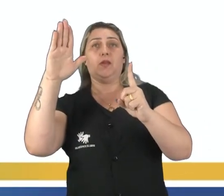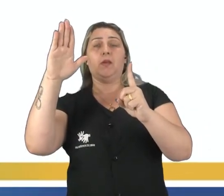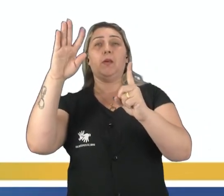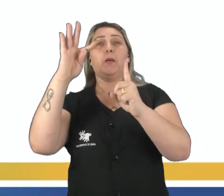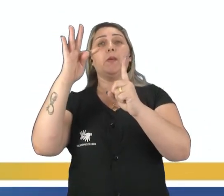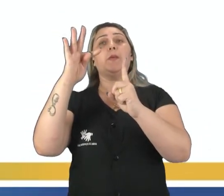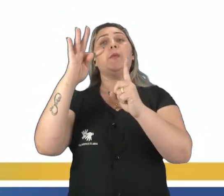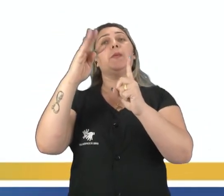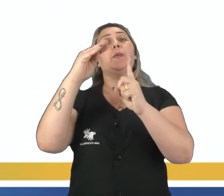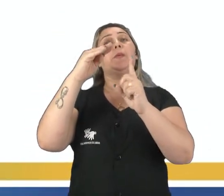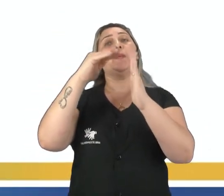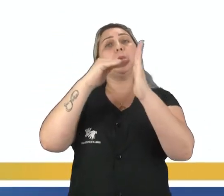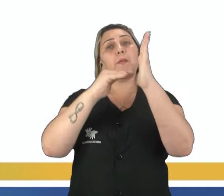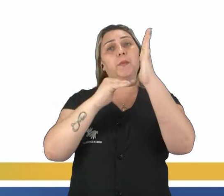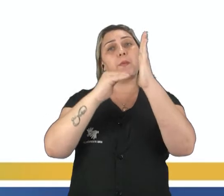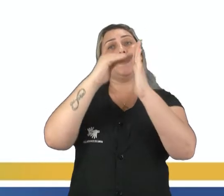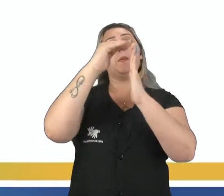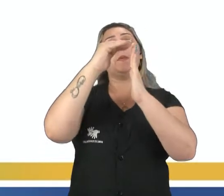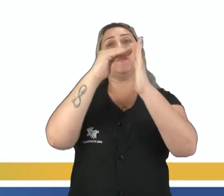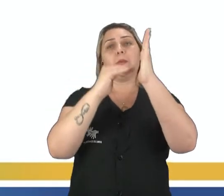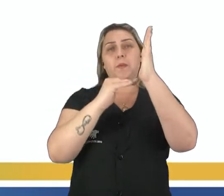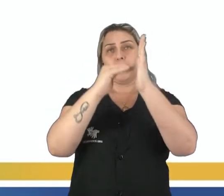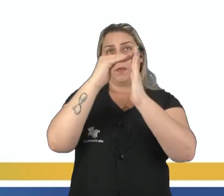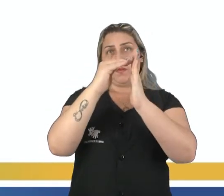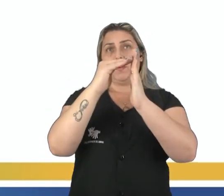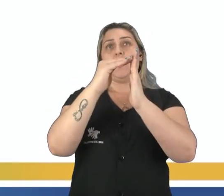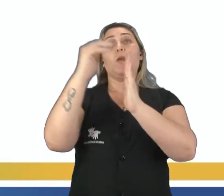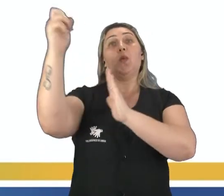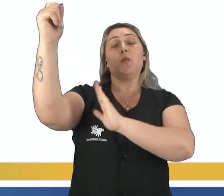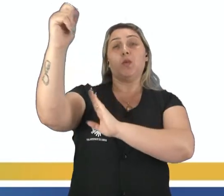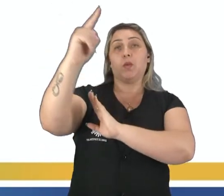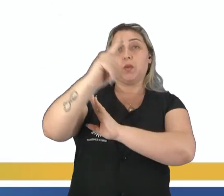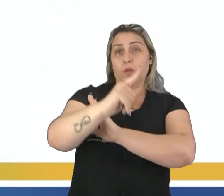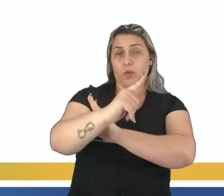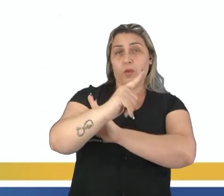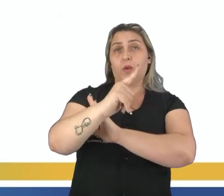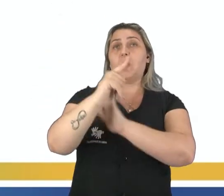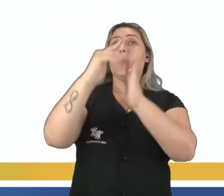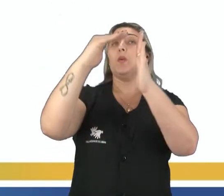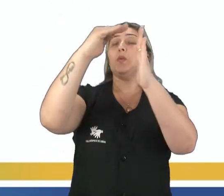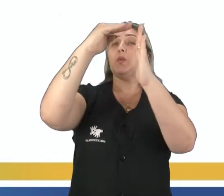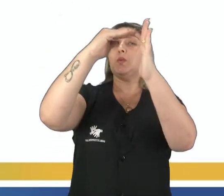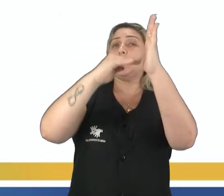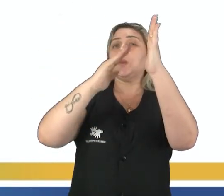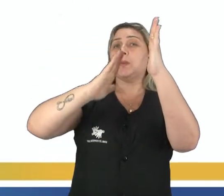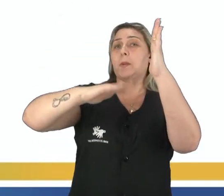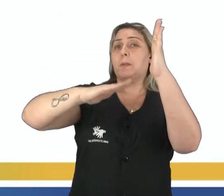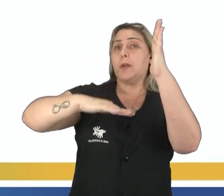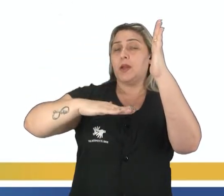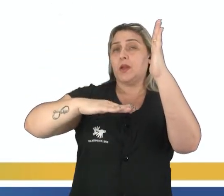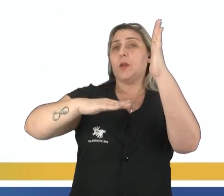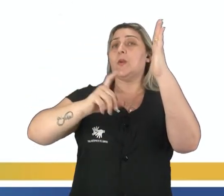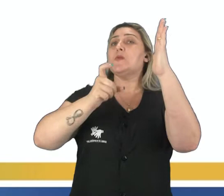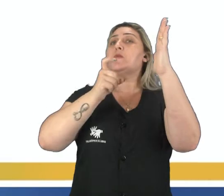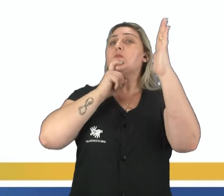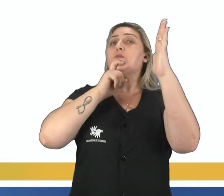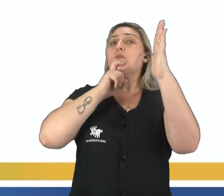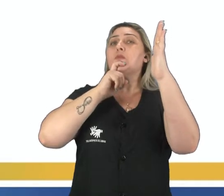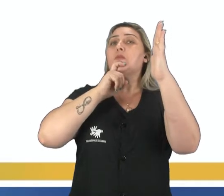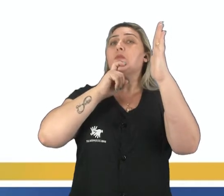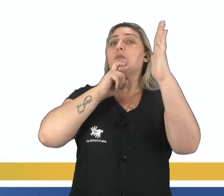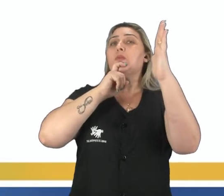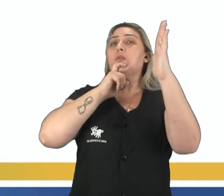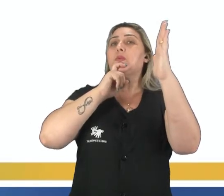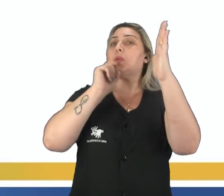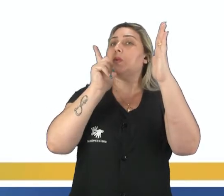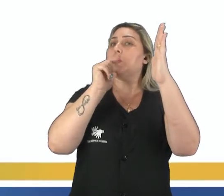termômetrozinho, que pode ser medido inclusive, representado pelo Sol, e uma temperatura menor ali que poderia ser um gelo, ou neve,